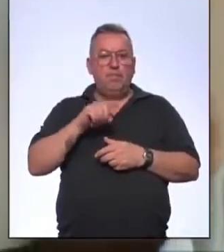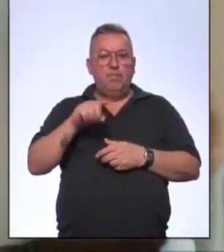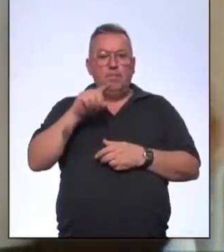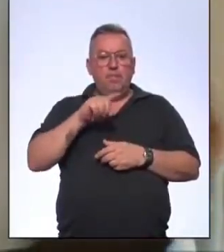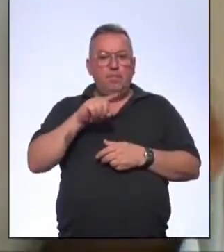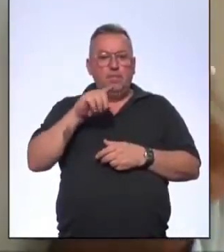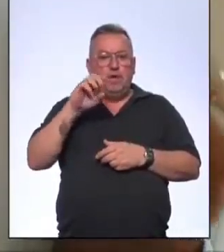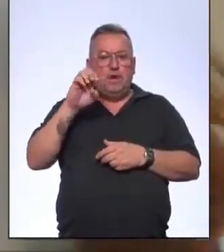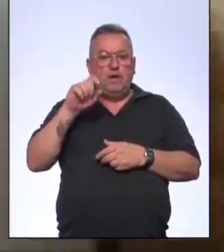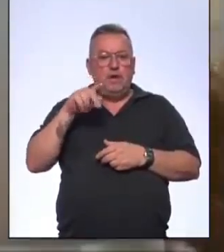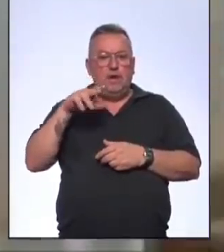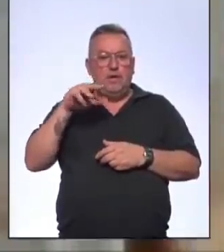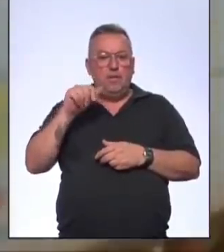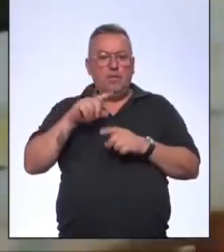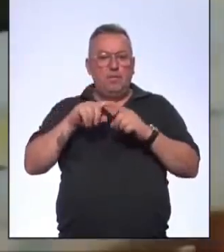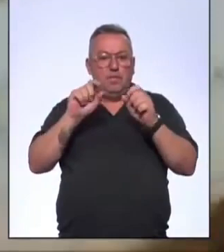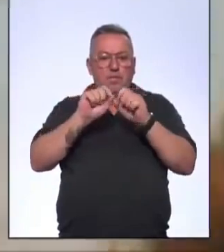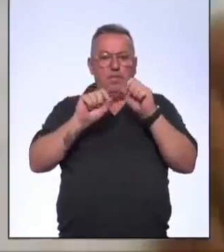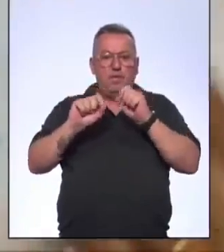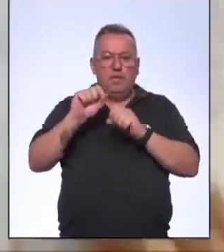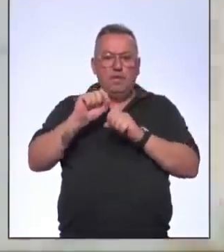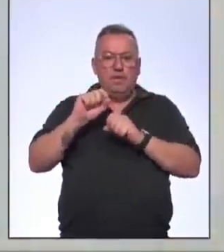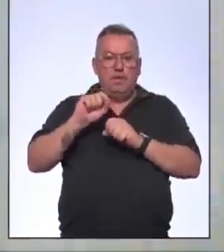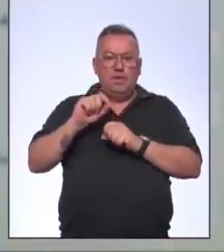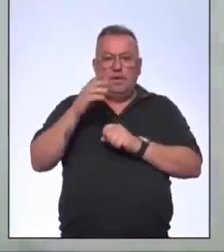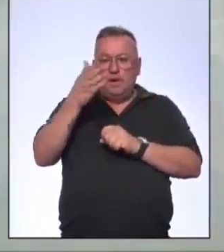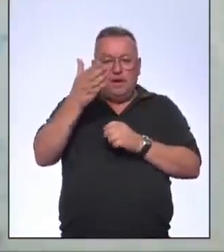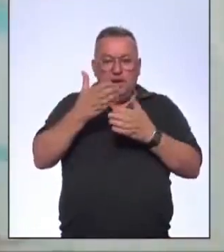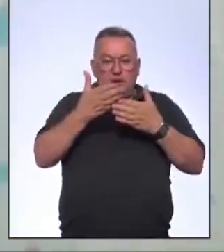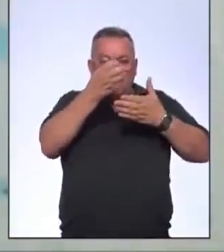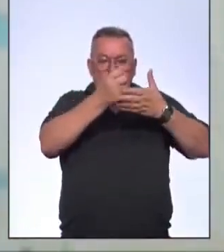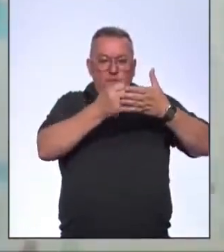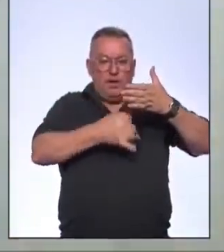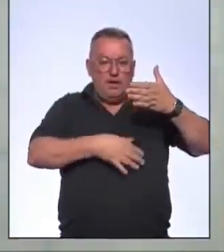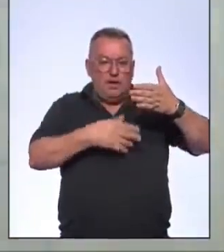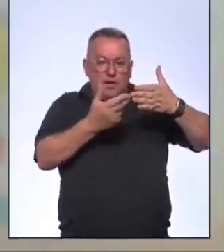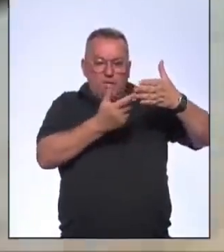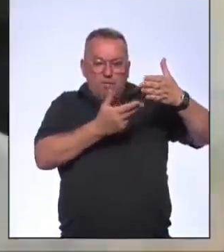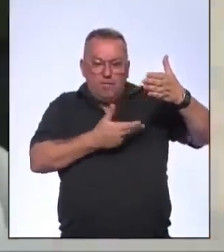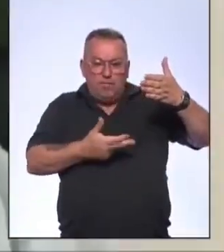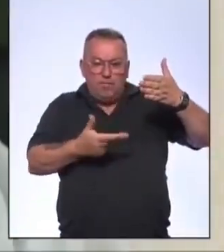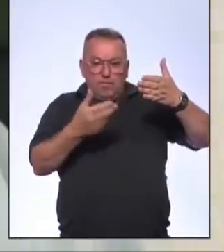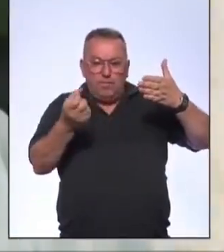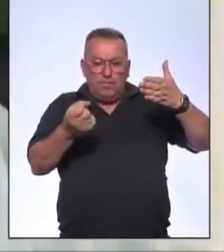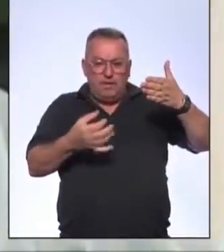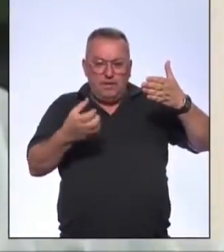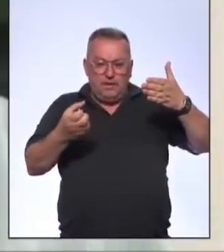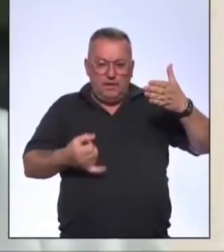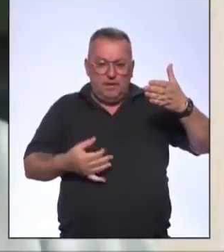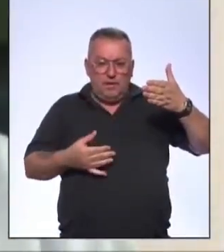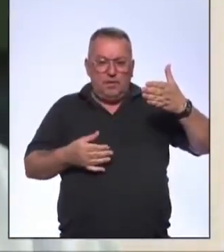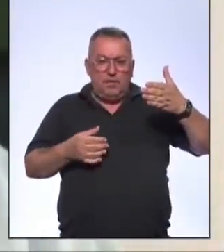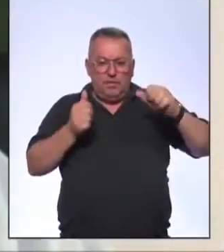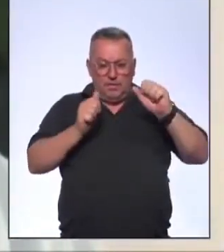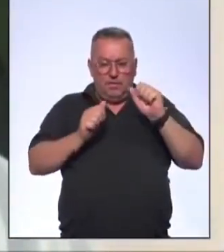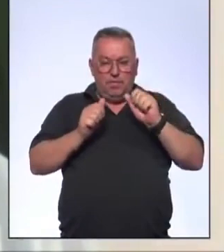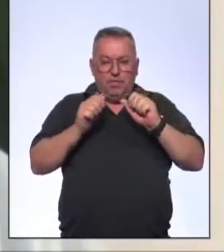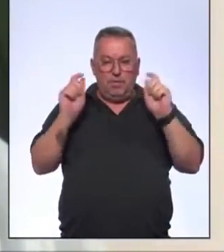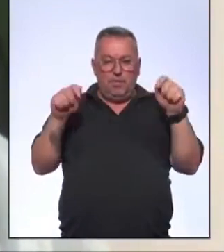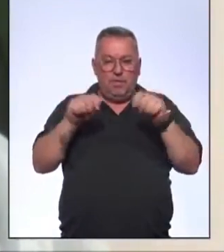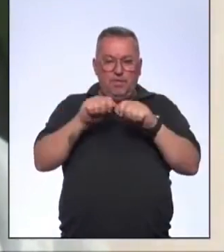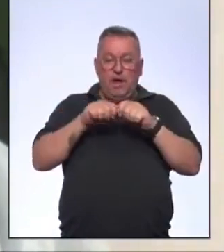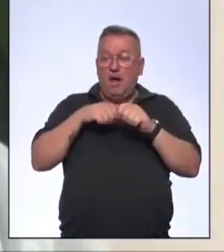um esquema, tá? A pessoa fala, o que é um esquema? É fazer um desenho explicativo. Isso é um esquema. Você pode fazer, você, não